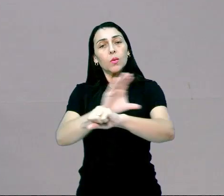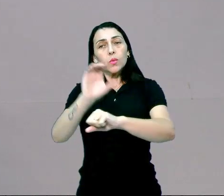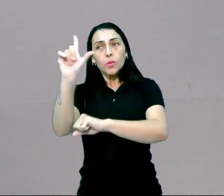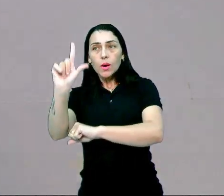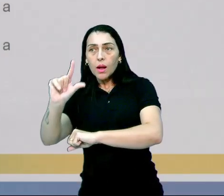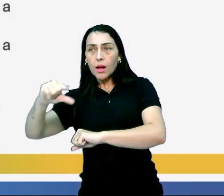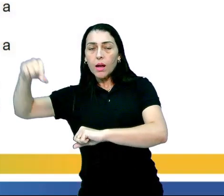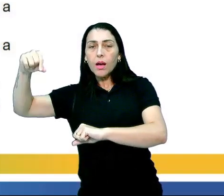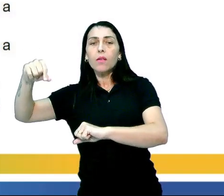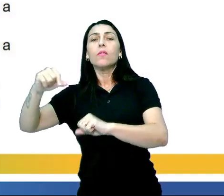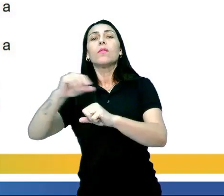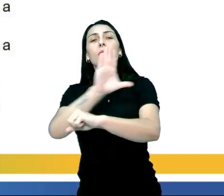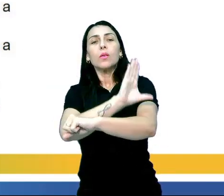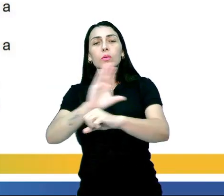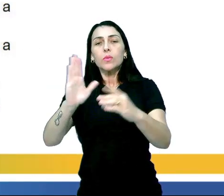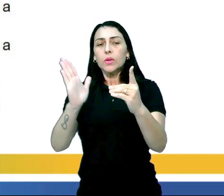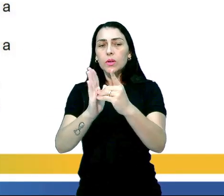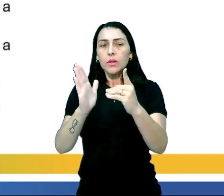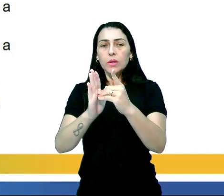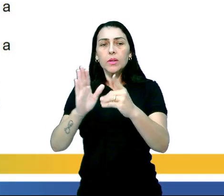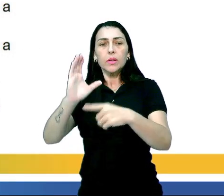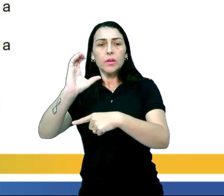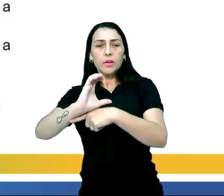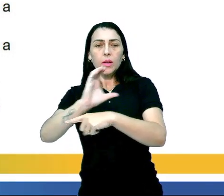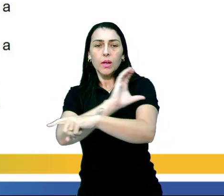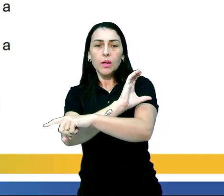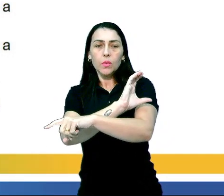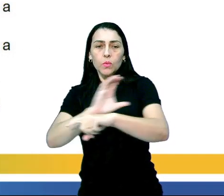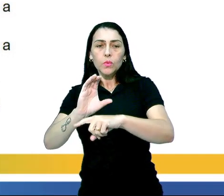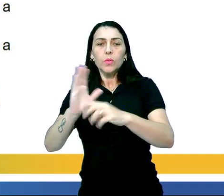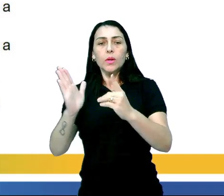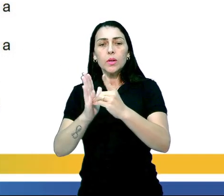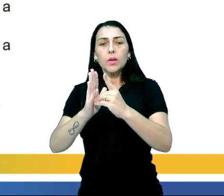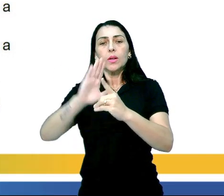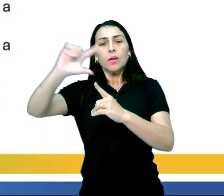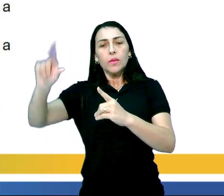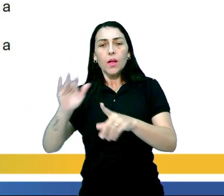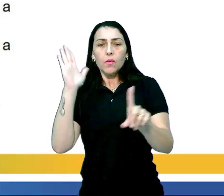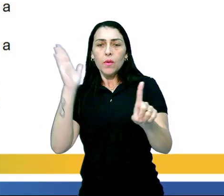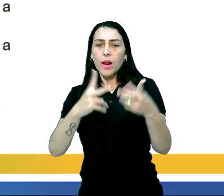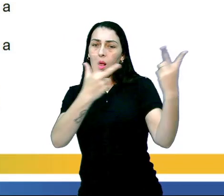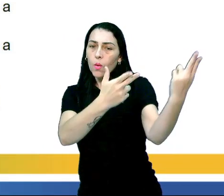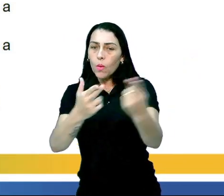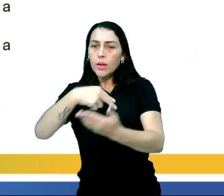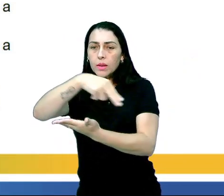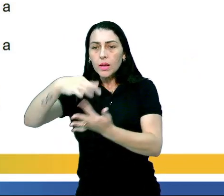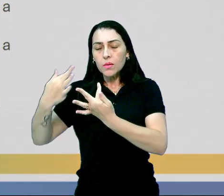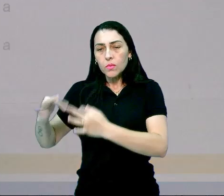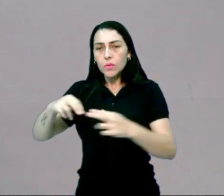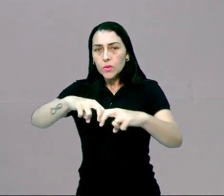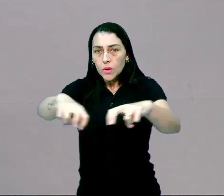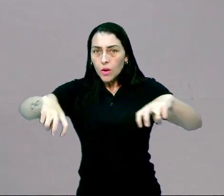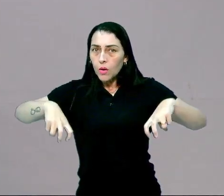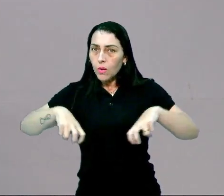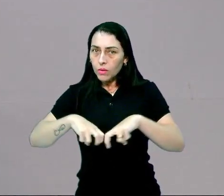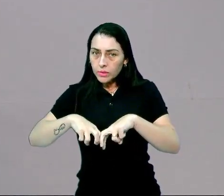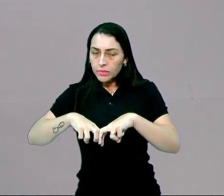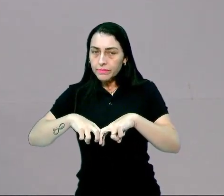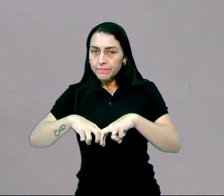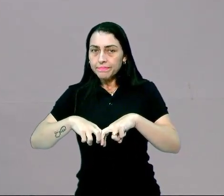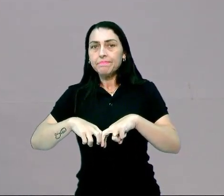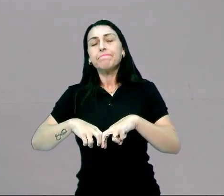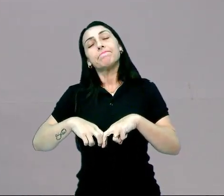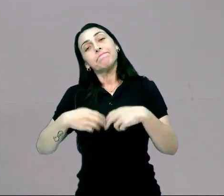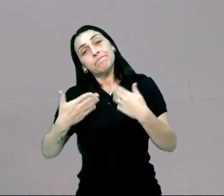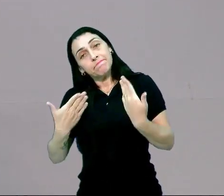afro e a cultura indígena, beleza? Na alternativa C, a cultura indígena e africana influenciaram igualmente as danças folclóricas de roda.